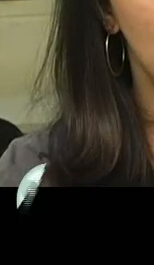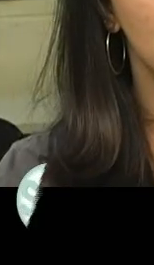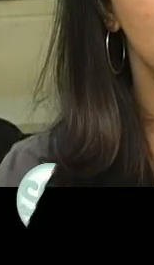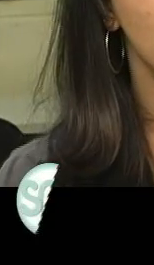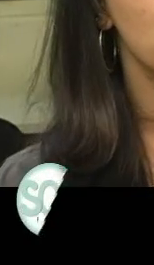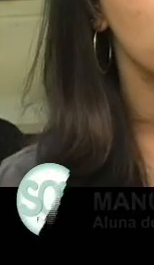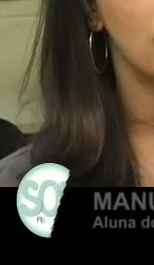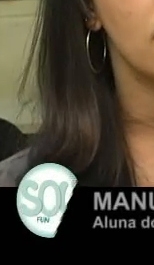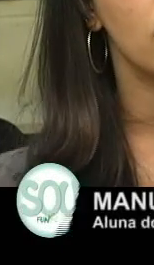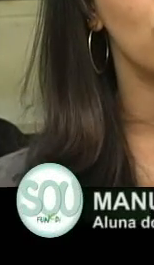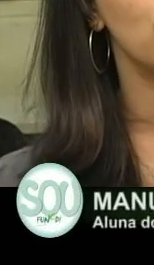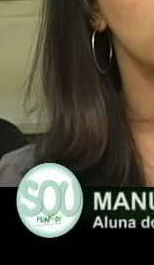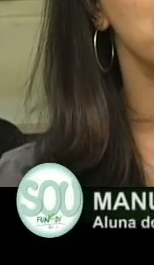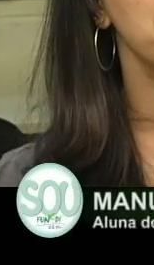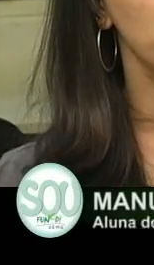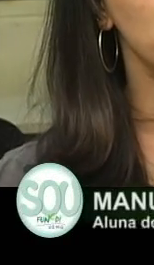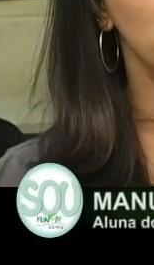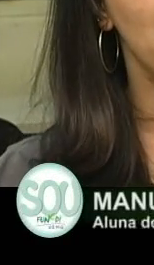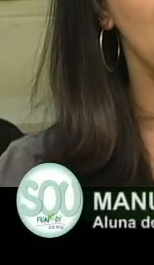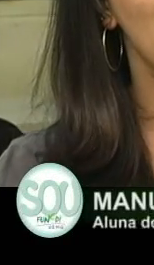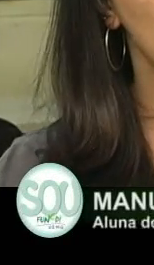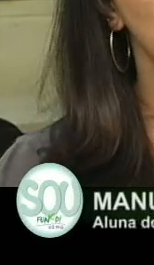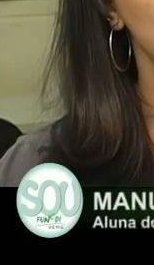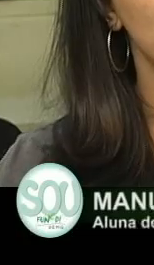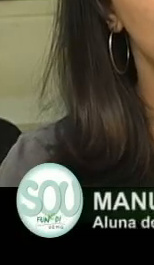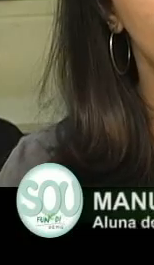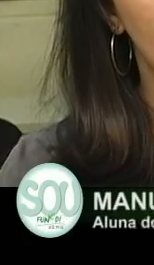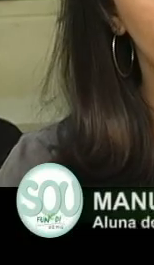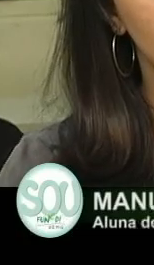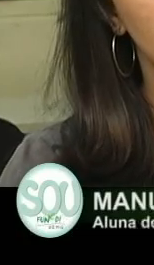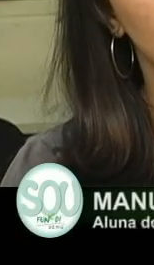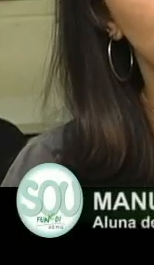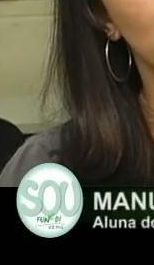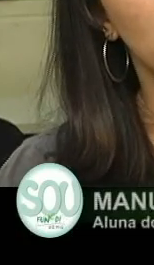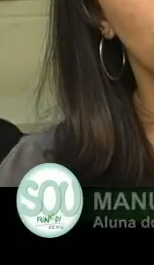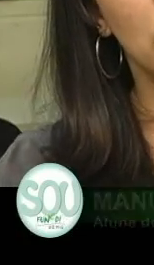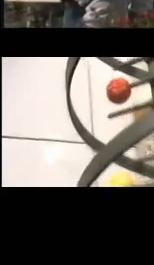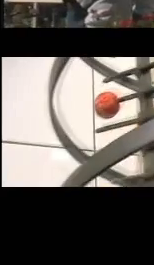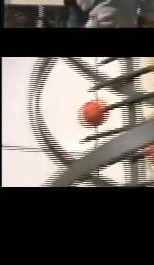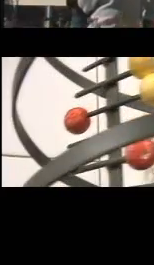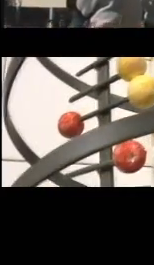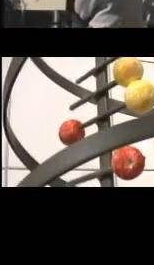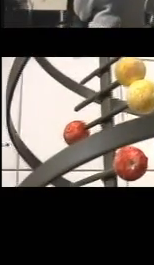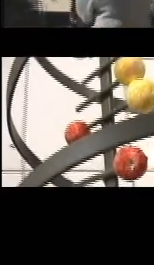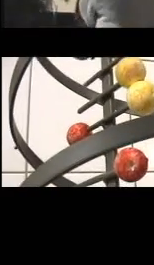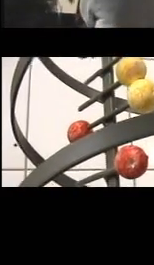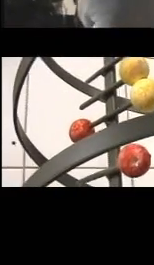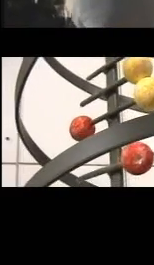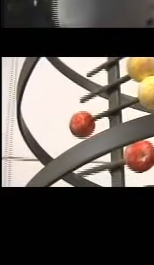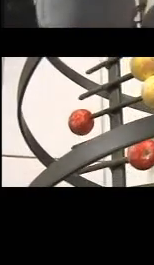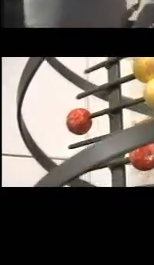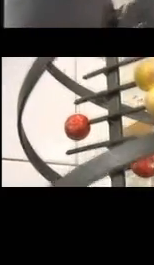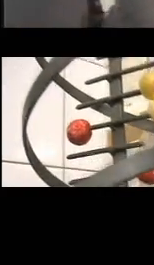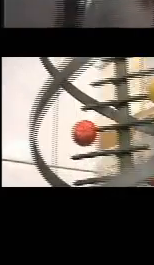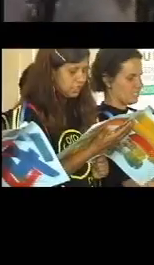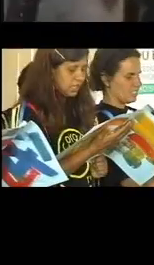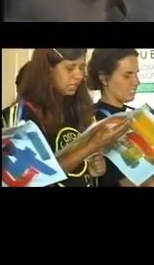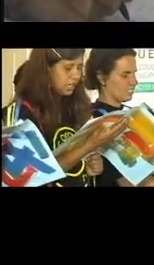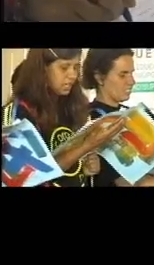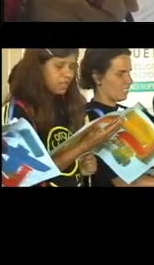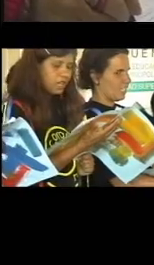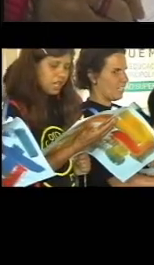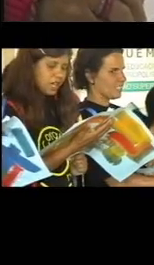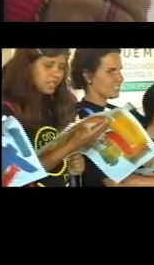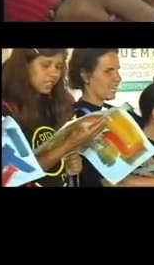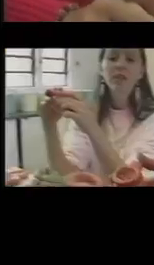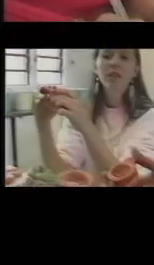Nos estágios a gente tenta introduzir muito bem o que a gente está estudando. A gente pôde trabalhar o que a gente estava